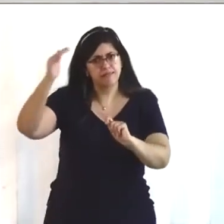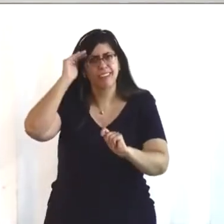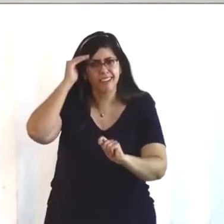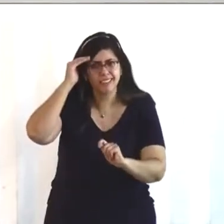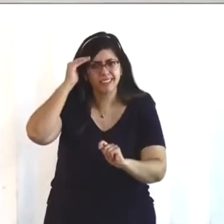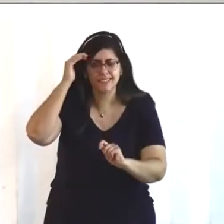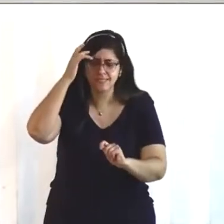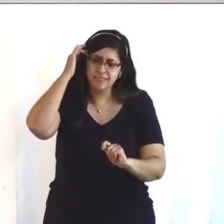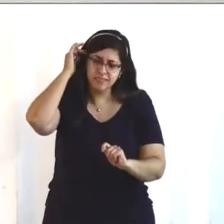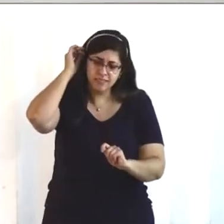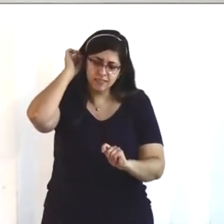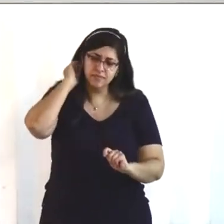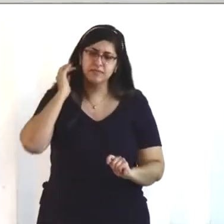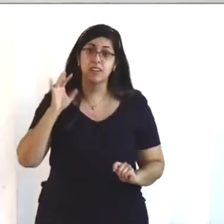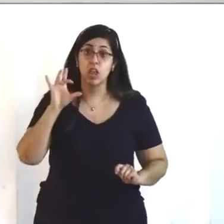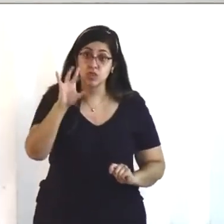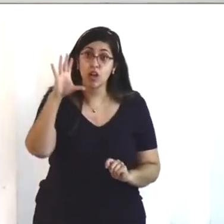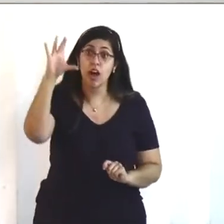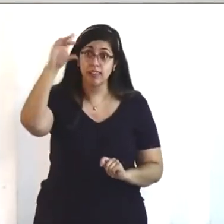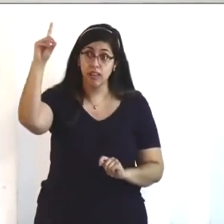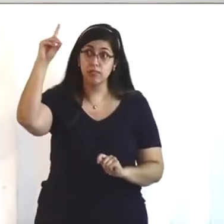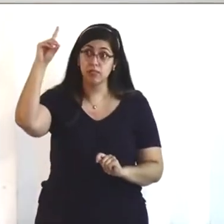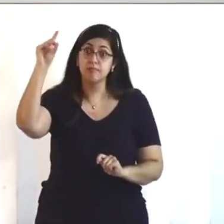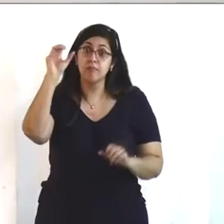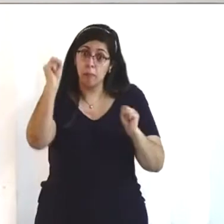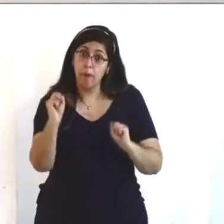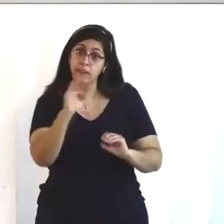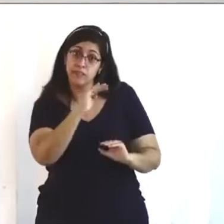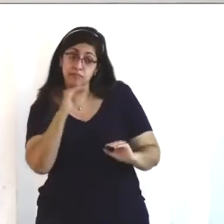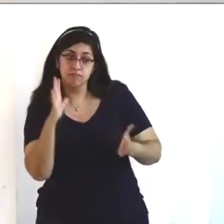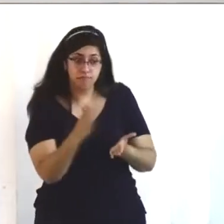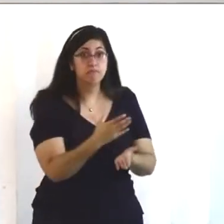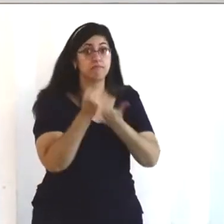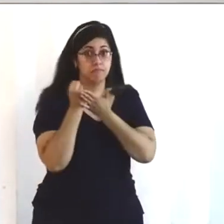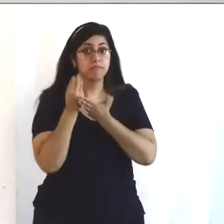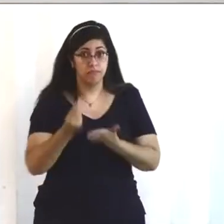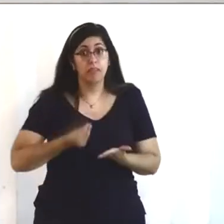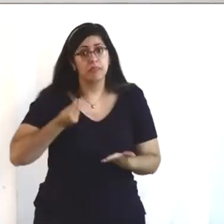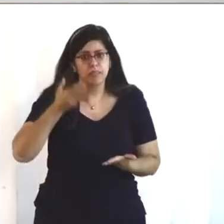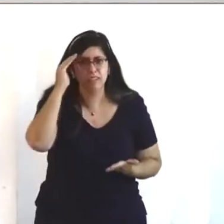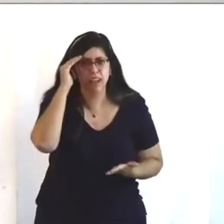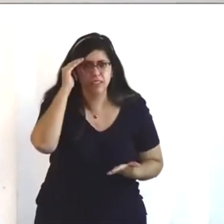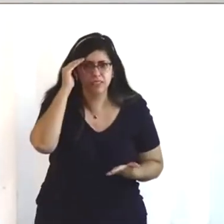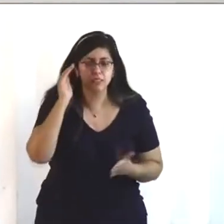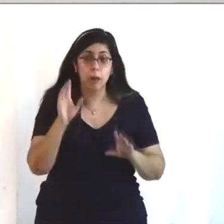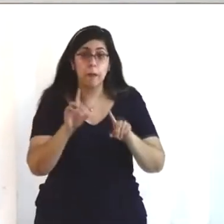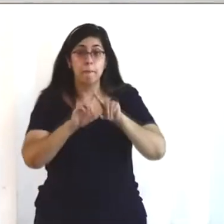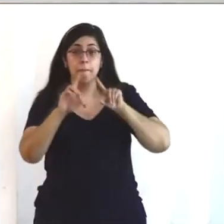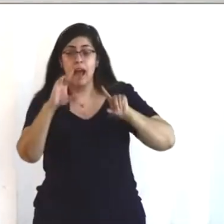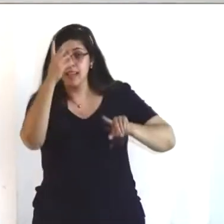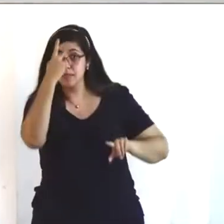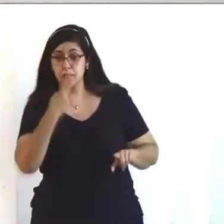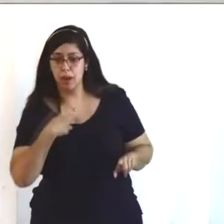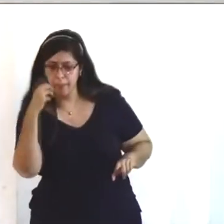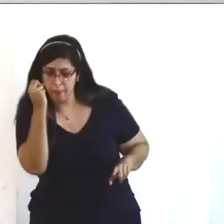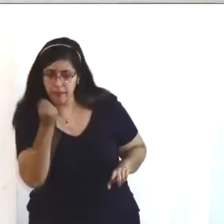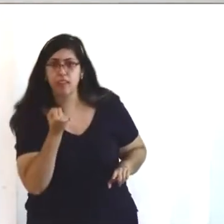Deus deu, e só Deus pode tanto dar quanto tomar. Mas o suicídio em